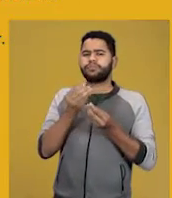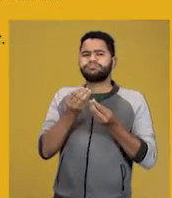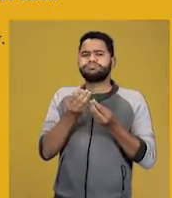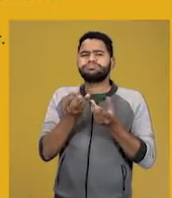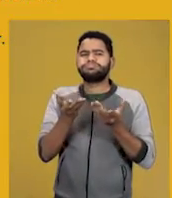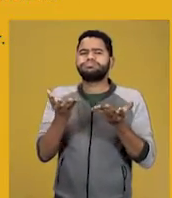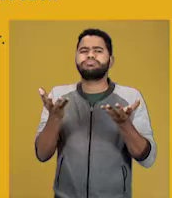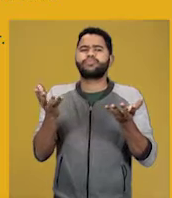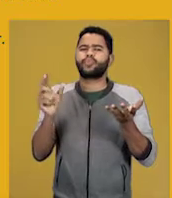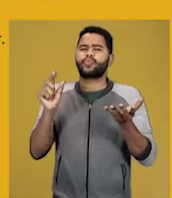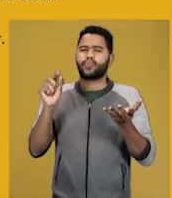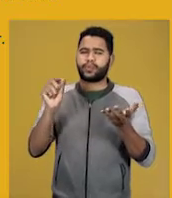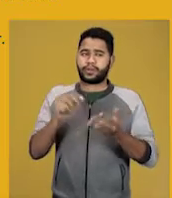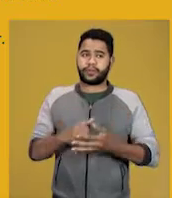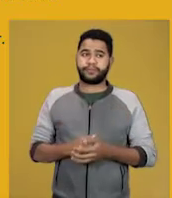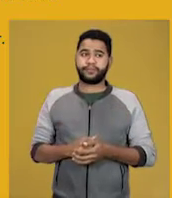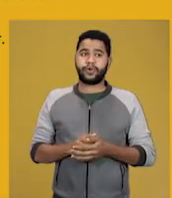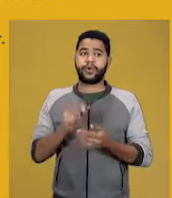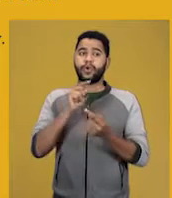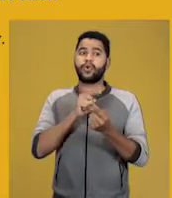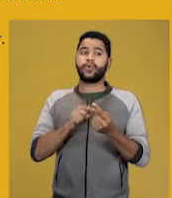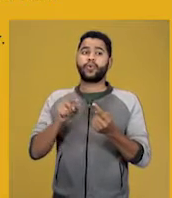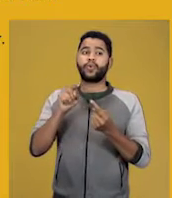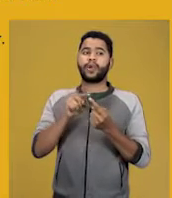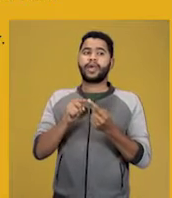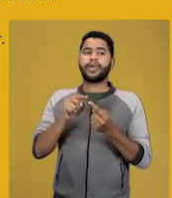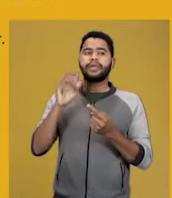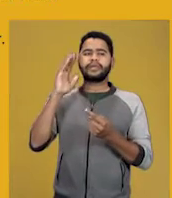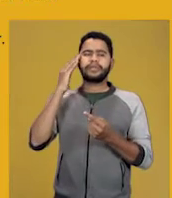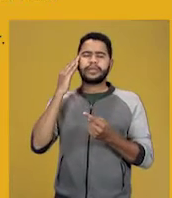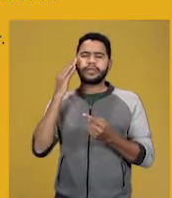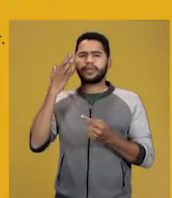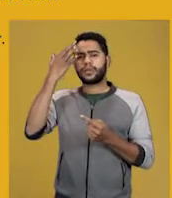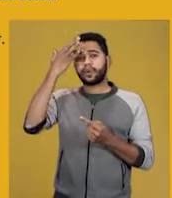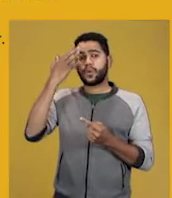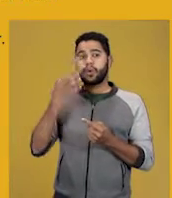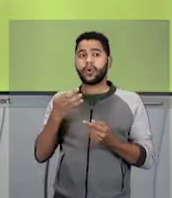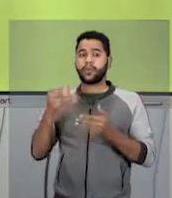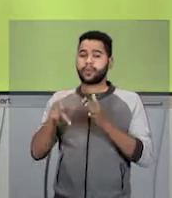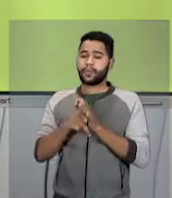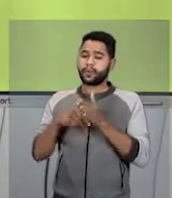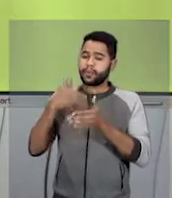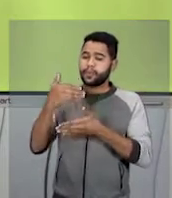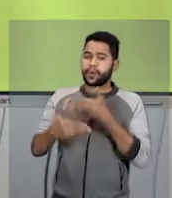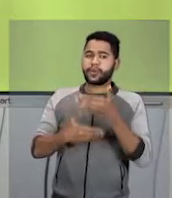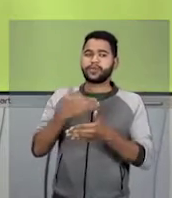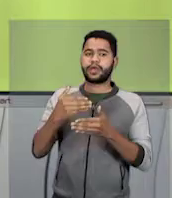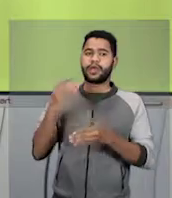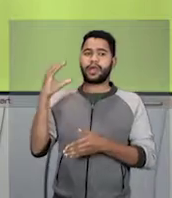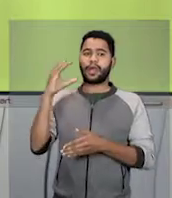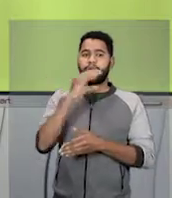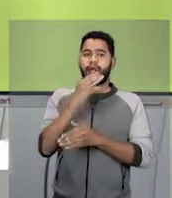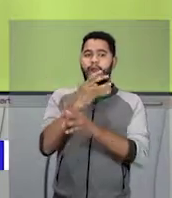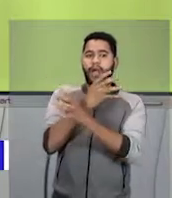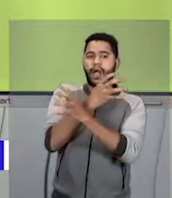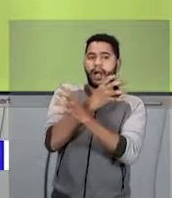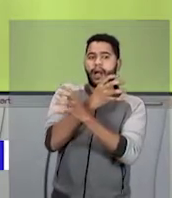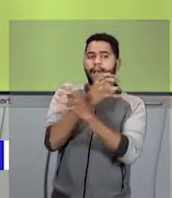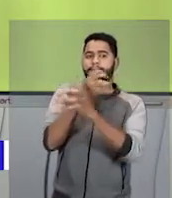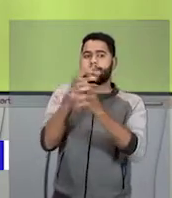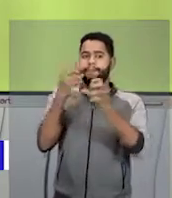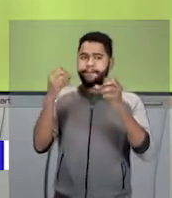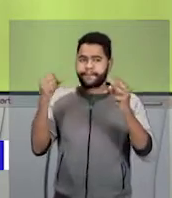calor? Bom, o objetivo é entender e compreender os processos de transferência de calor